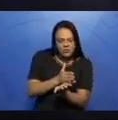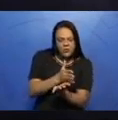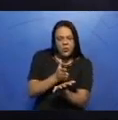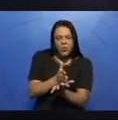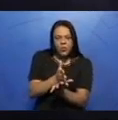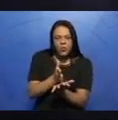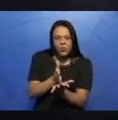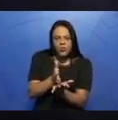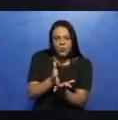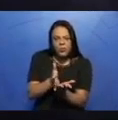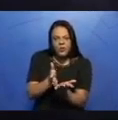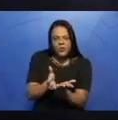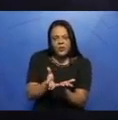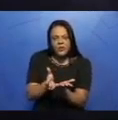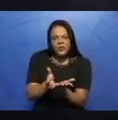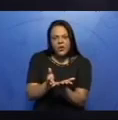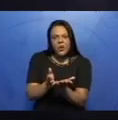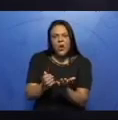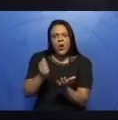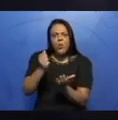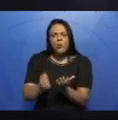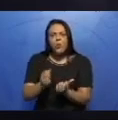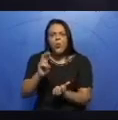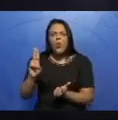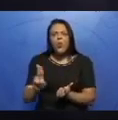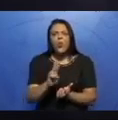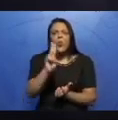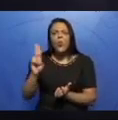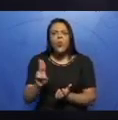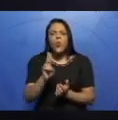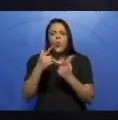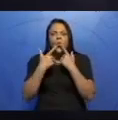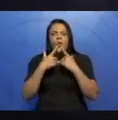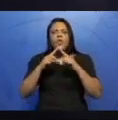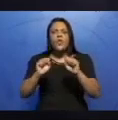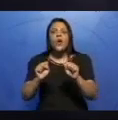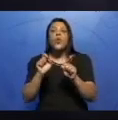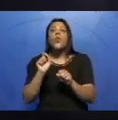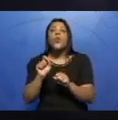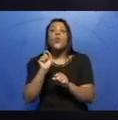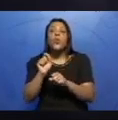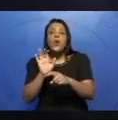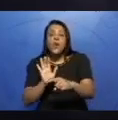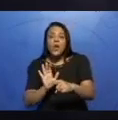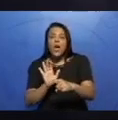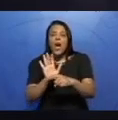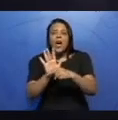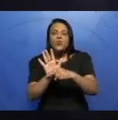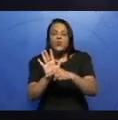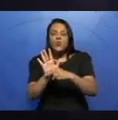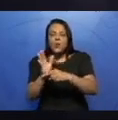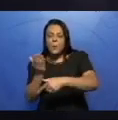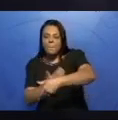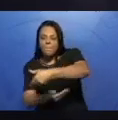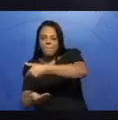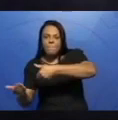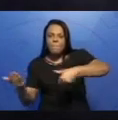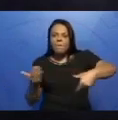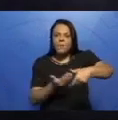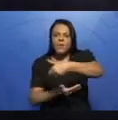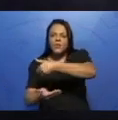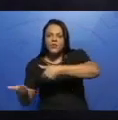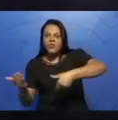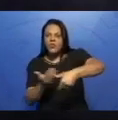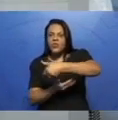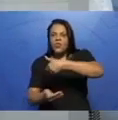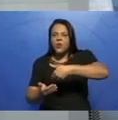podemos usar na nossa linguagem, que isso facilita e isso media esse processo da